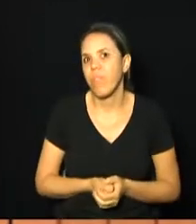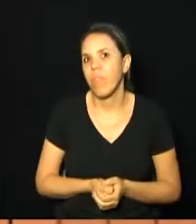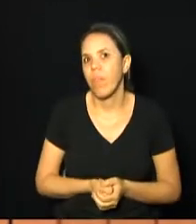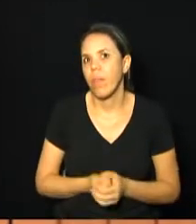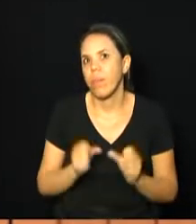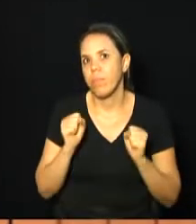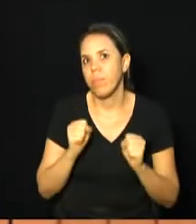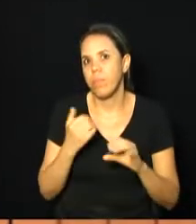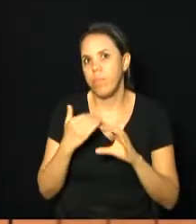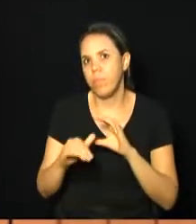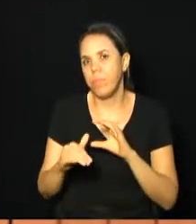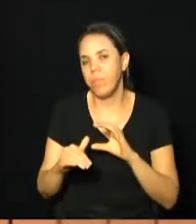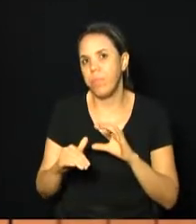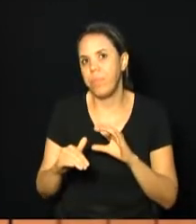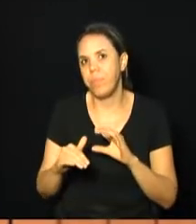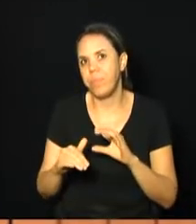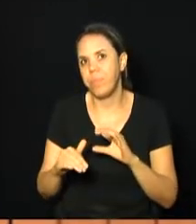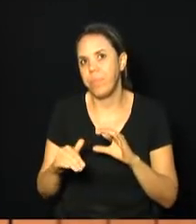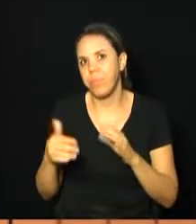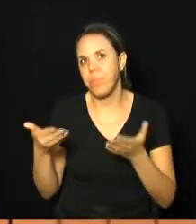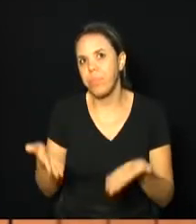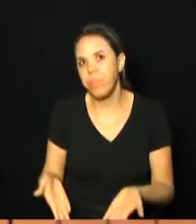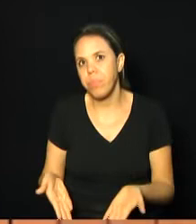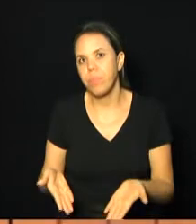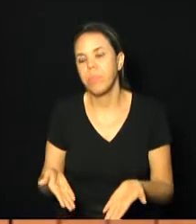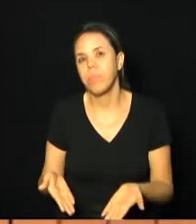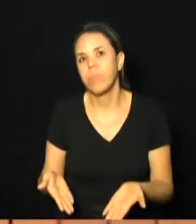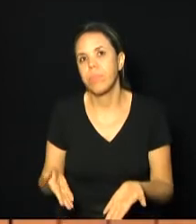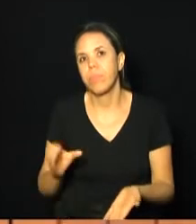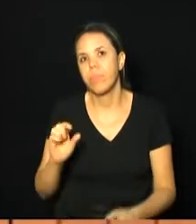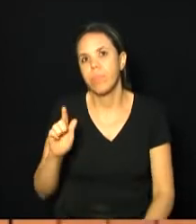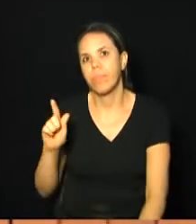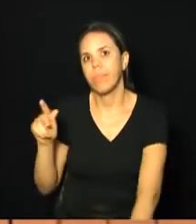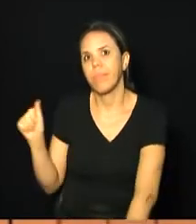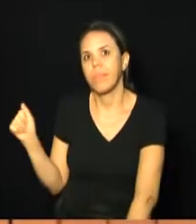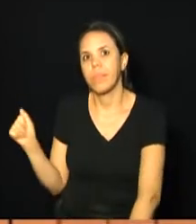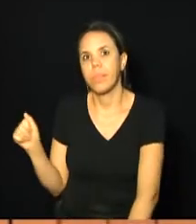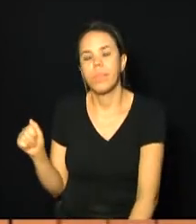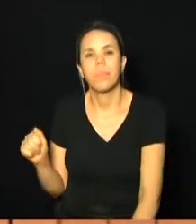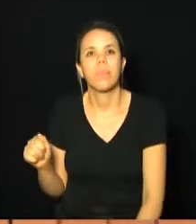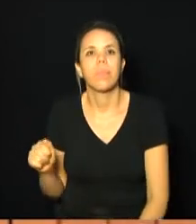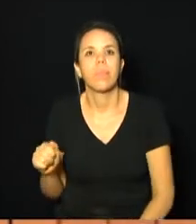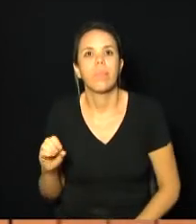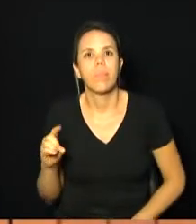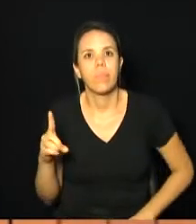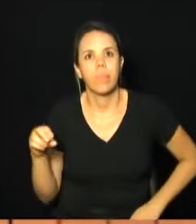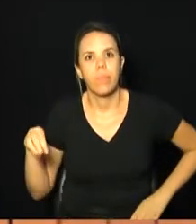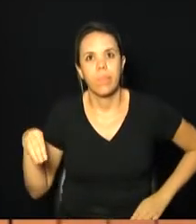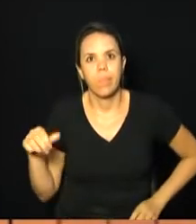Podem enviar para o gabinete ou para o Congeapra, né, para o Condema.